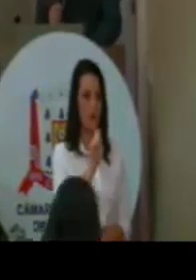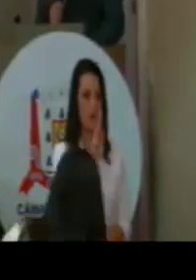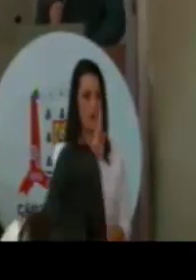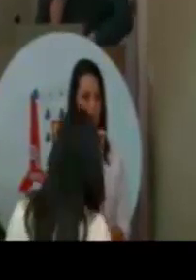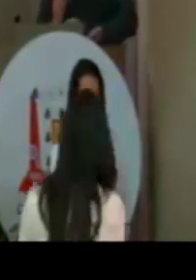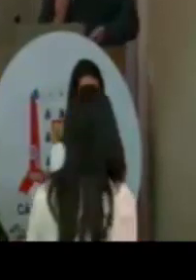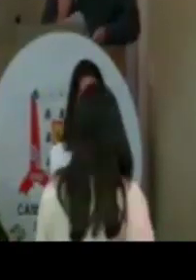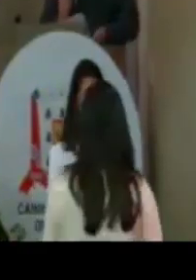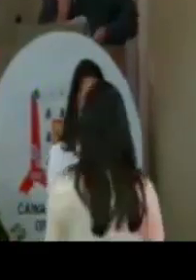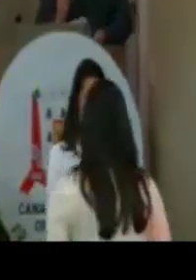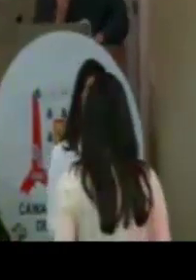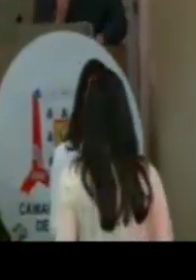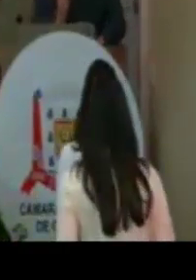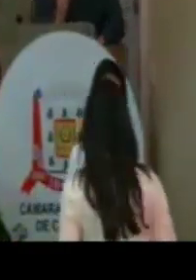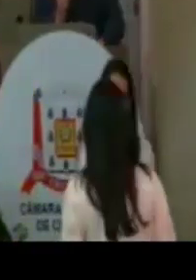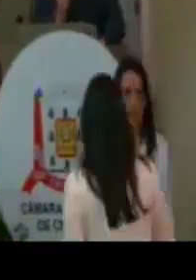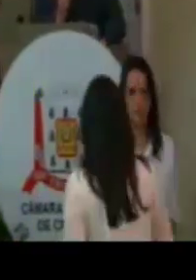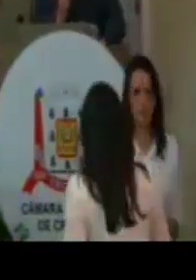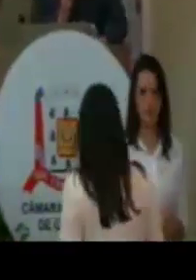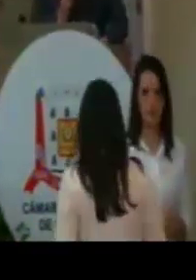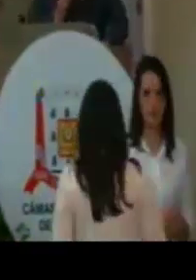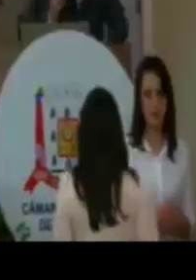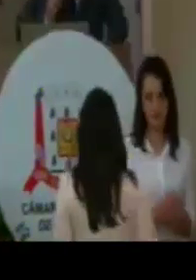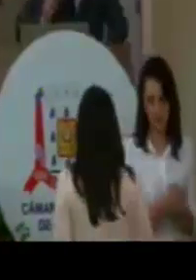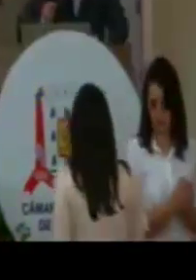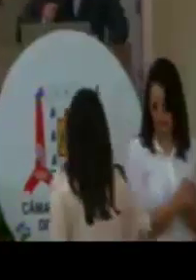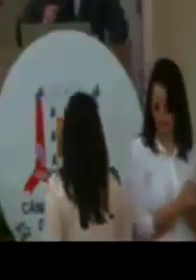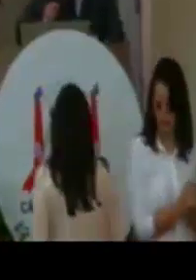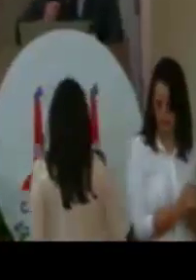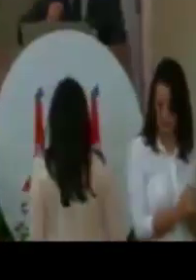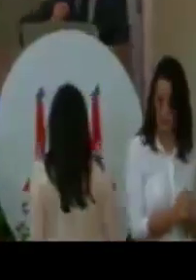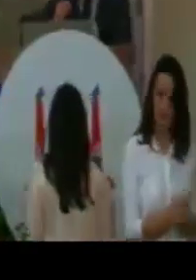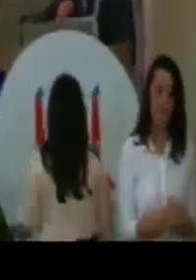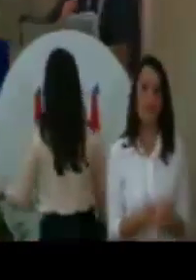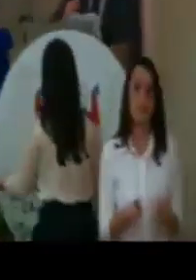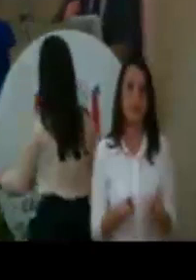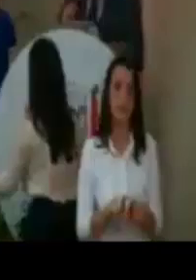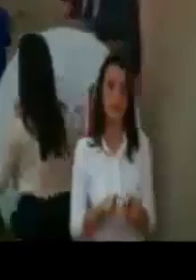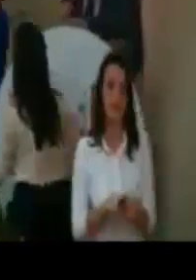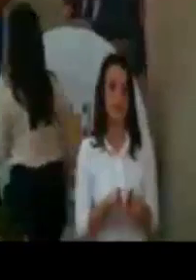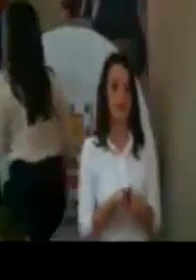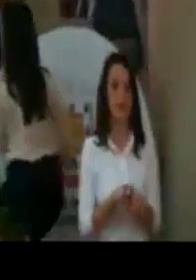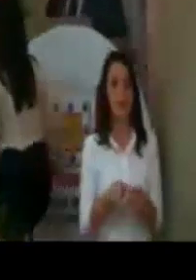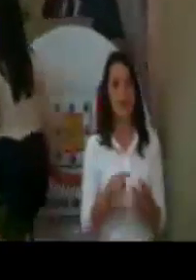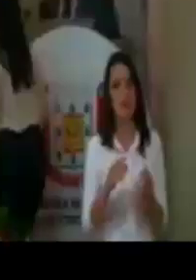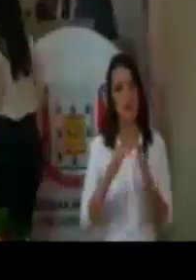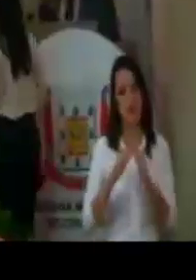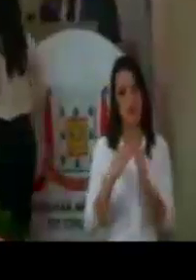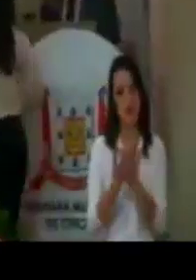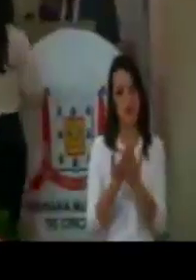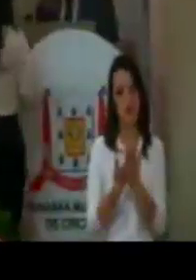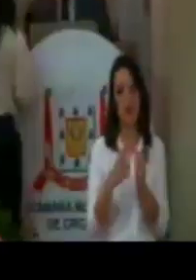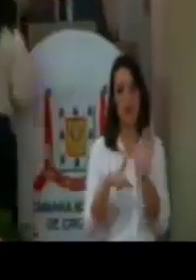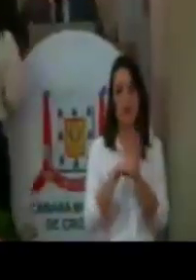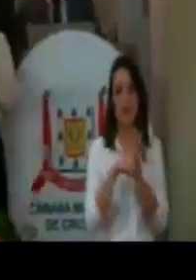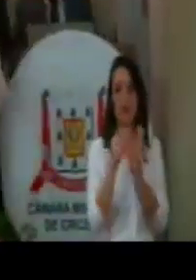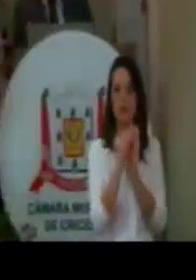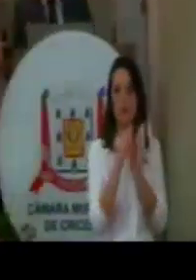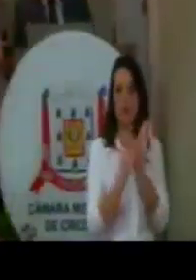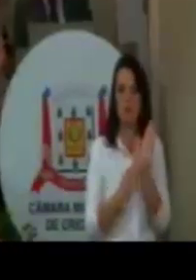Fabiola, sobre o Conselho Escolar da Escola do Legislativo.